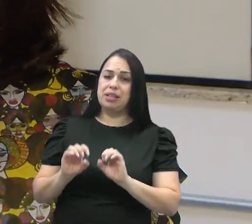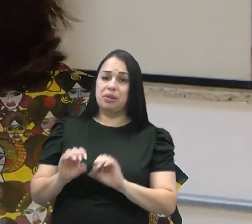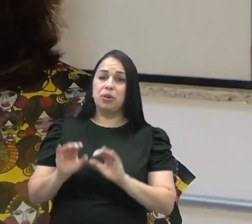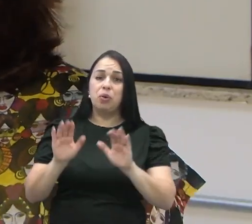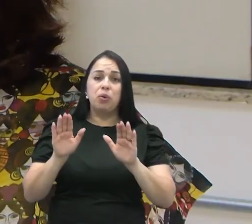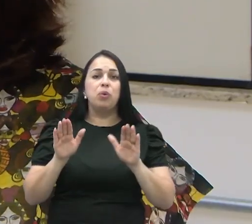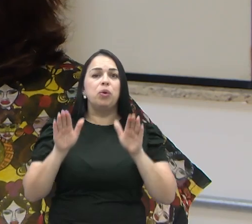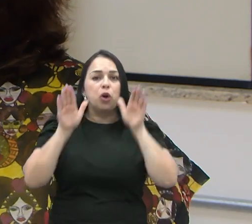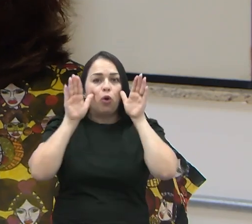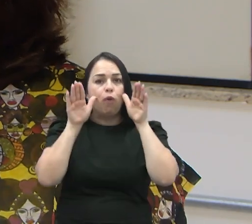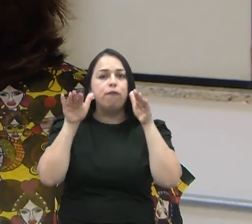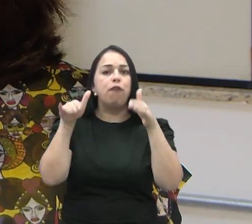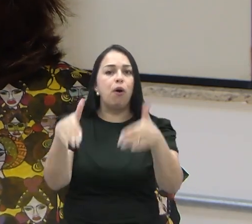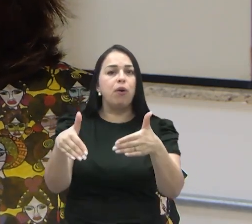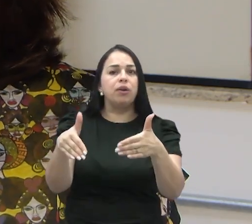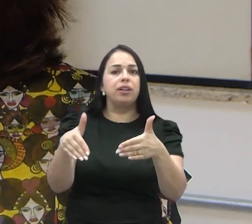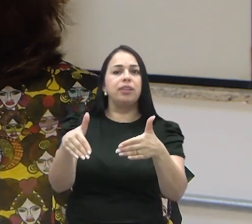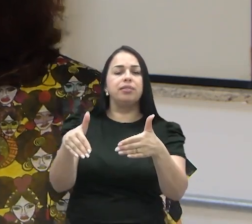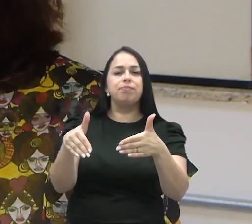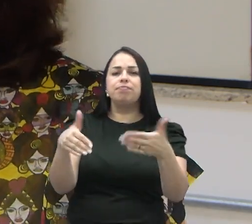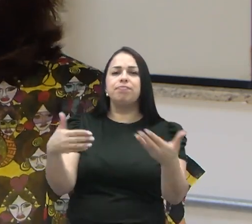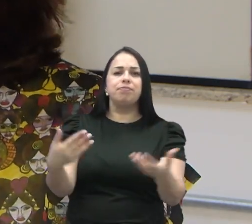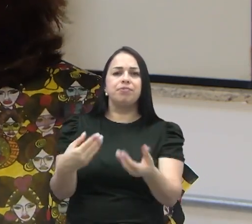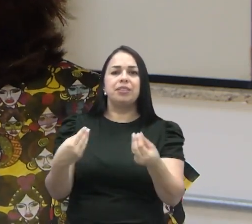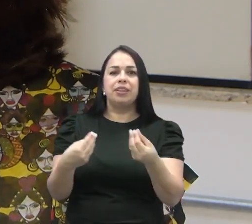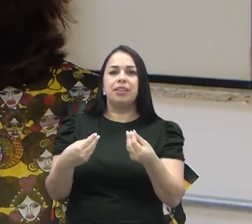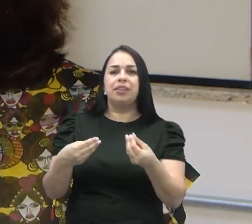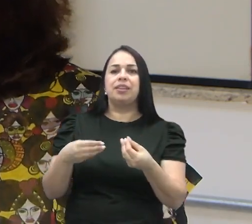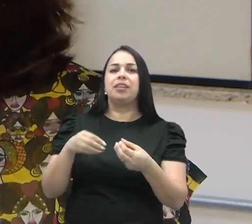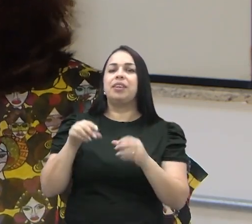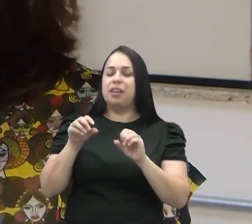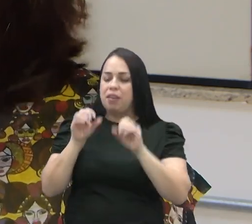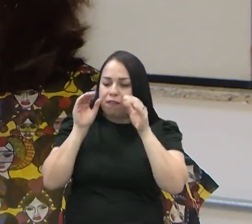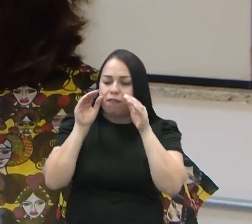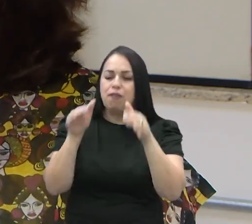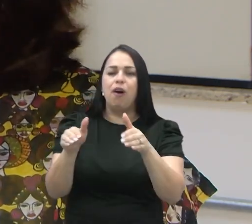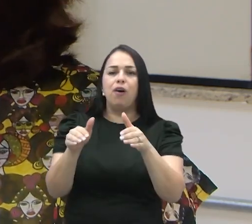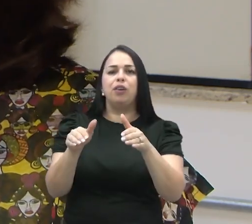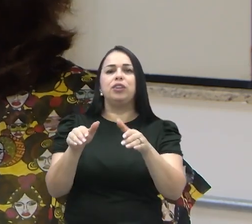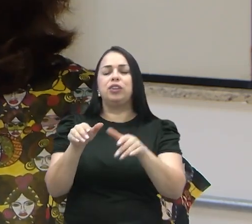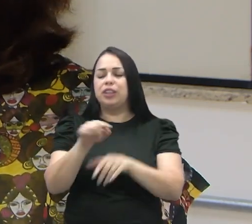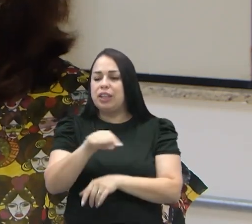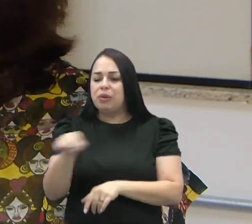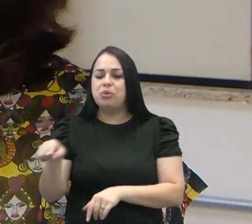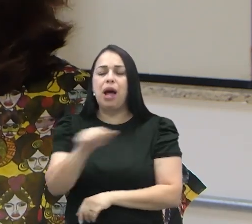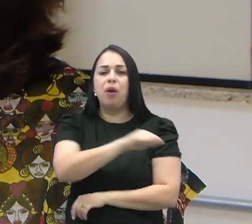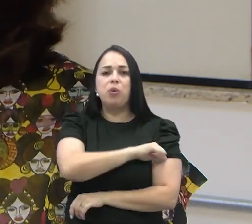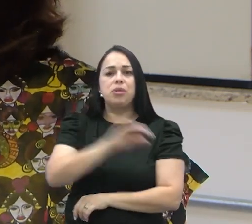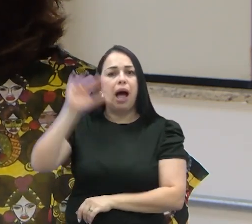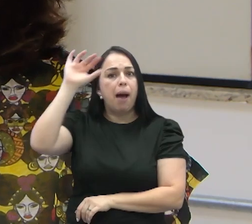né, preocupada com que se volte aí a formação integral, né, desses estudantes,